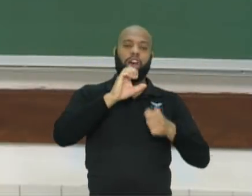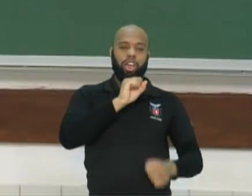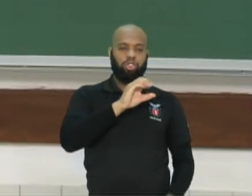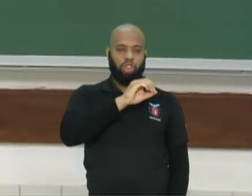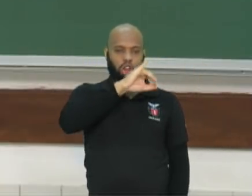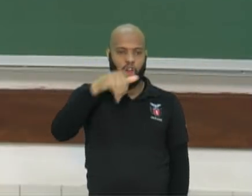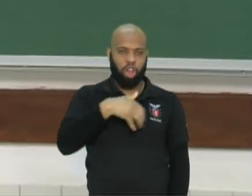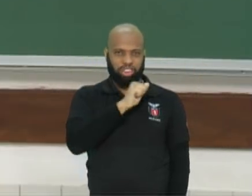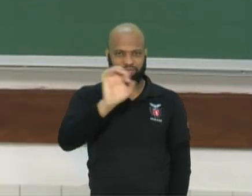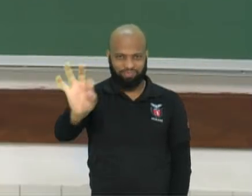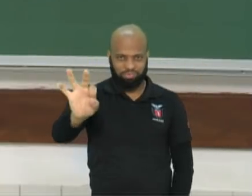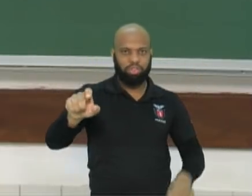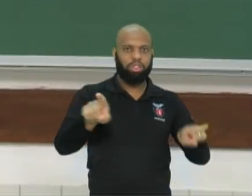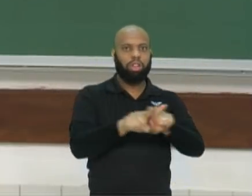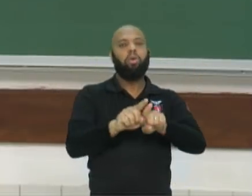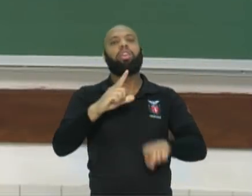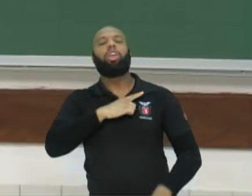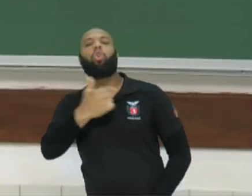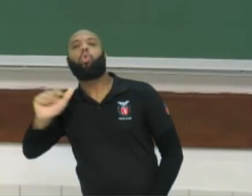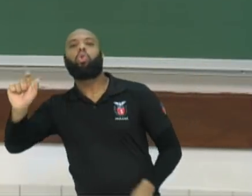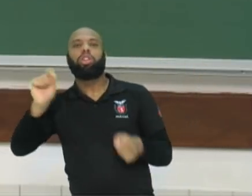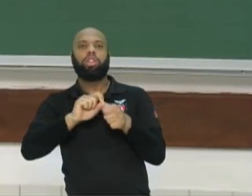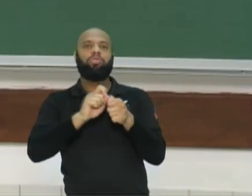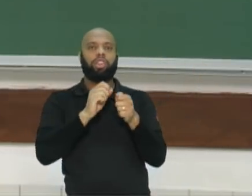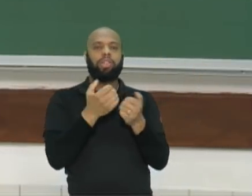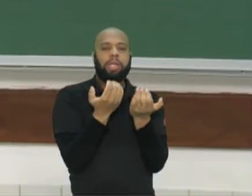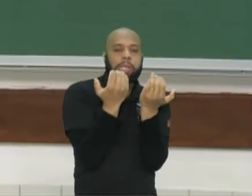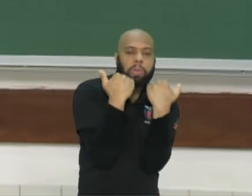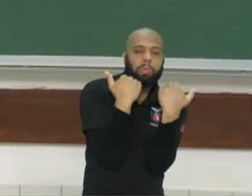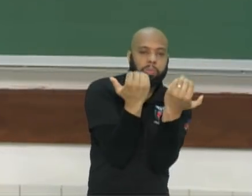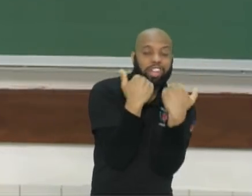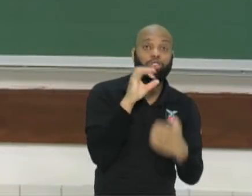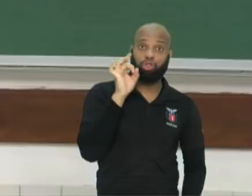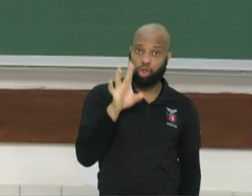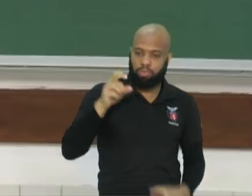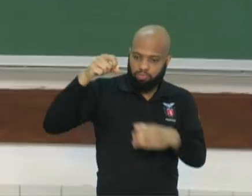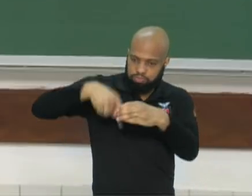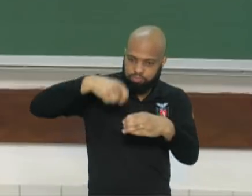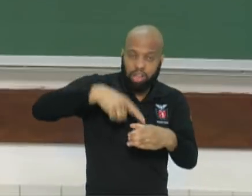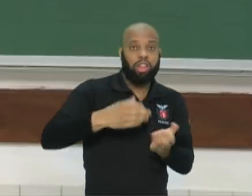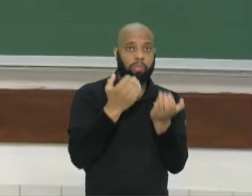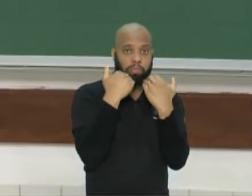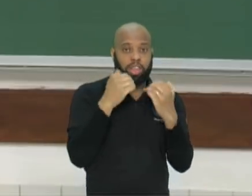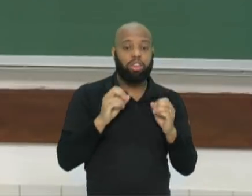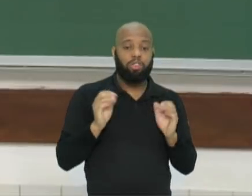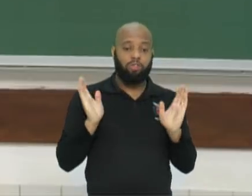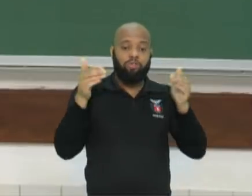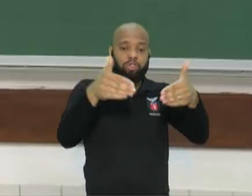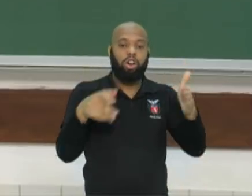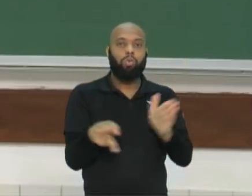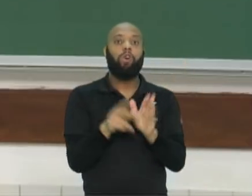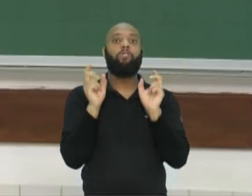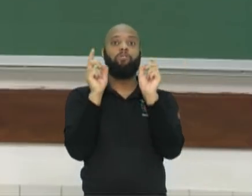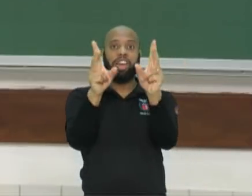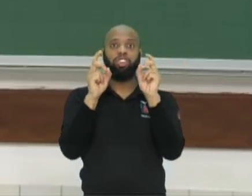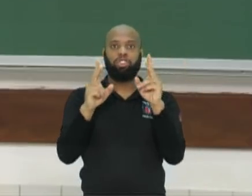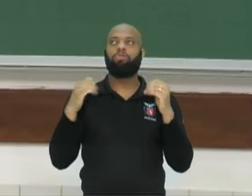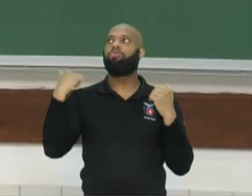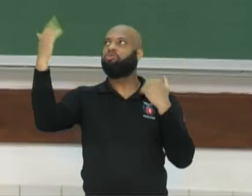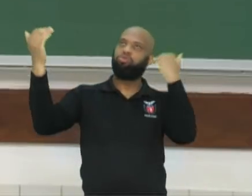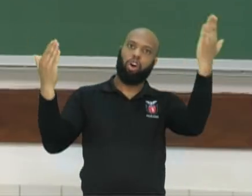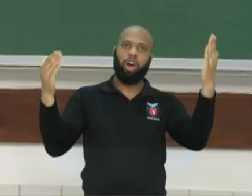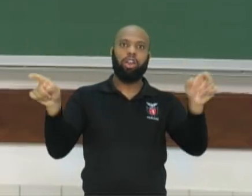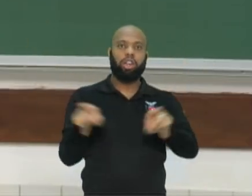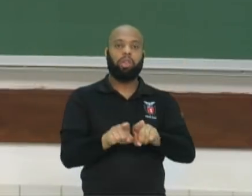soja, outras maiores ainda que produzem o milho e é voltado ali para exportação. Emprego